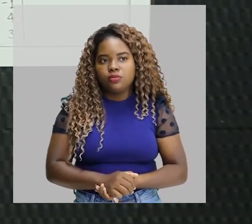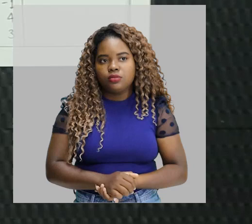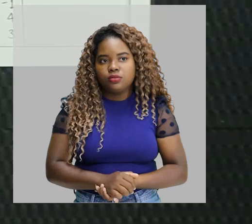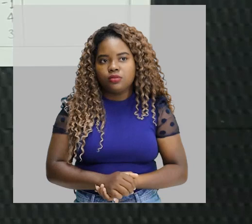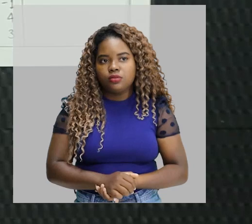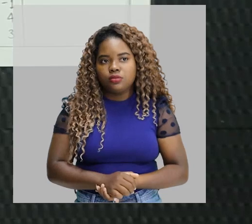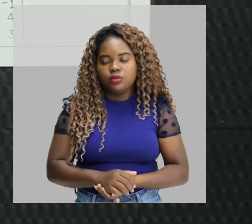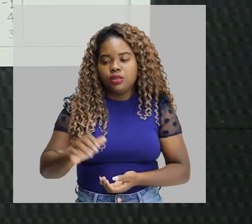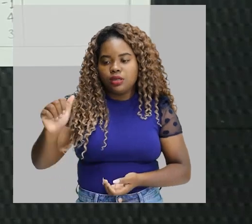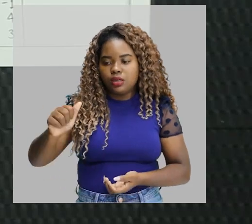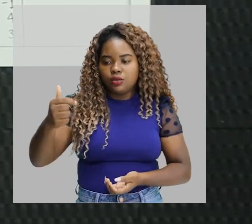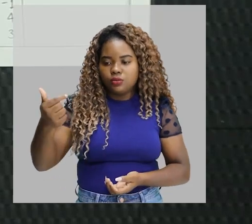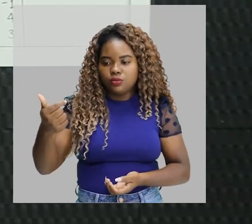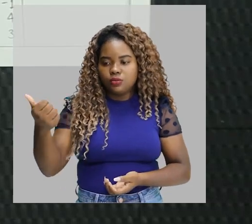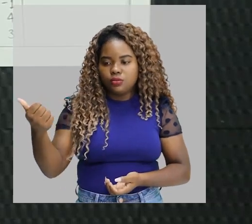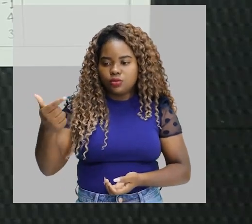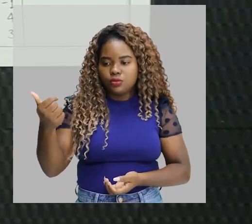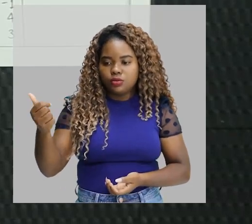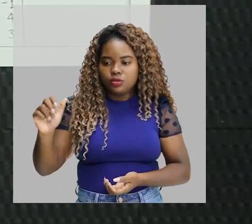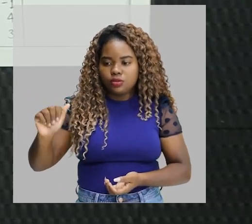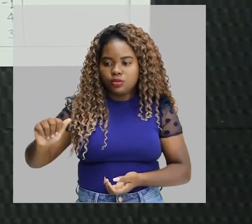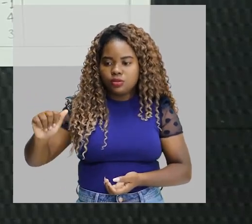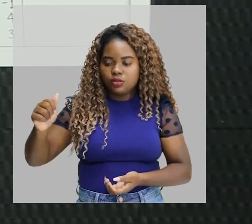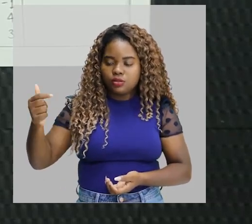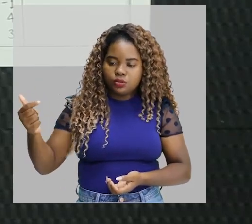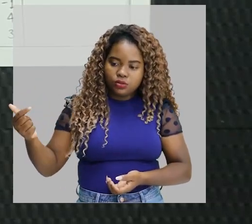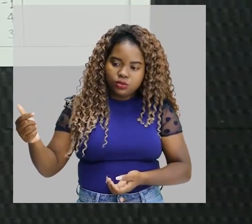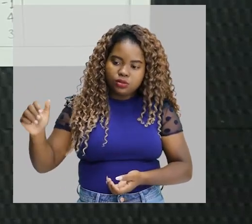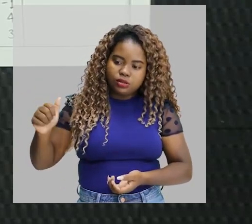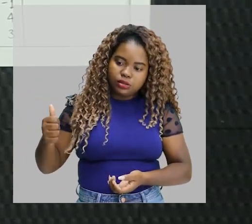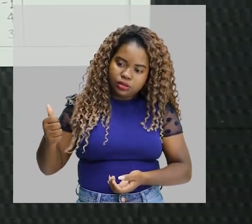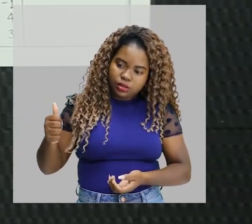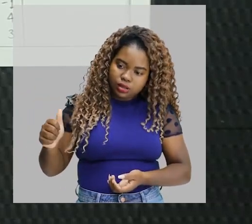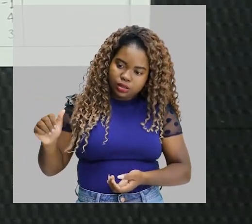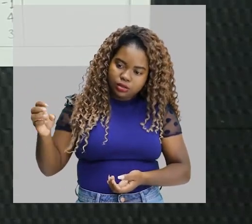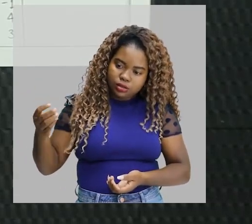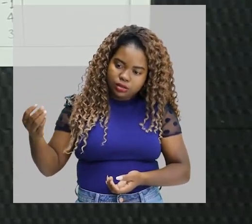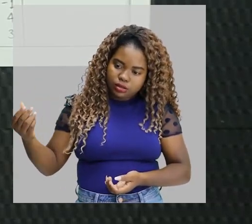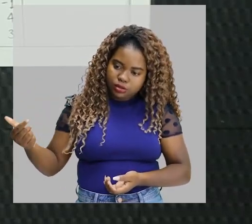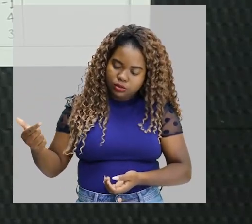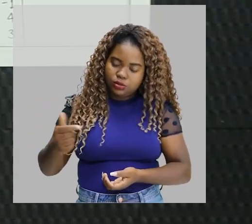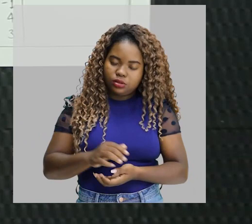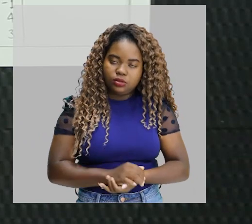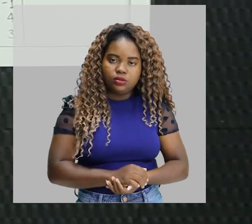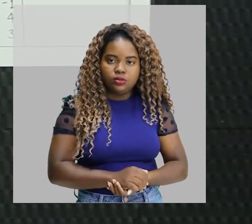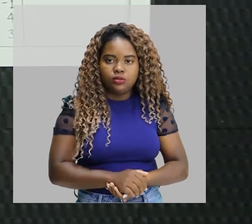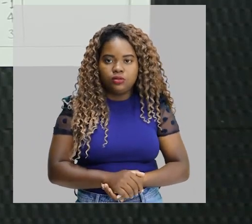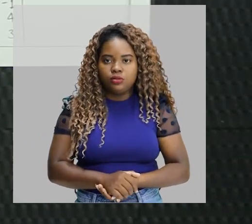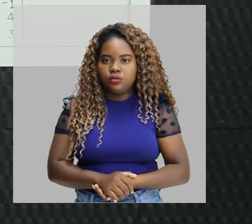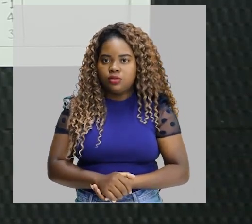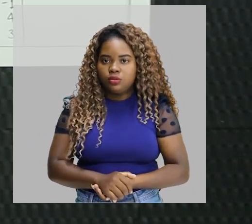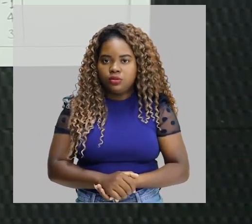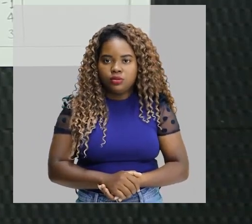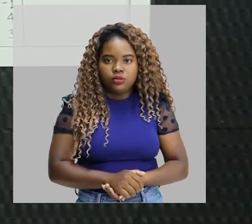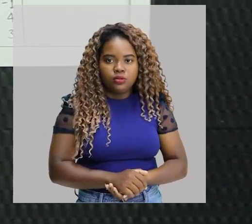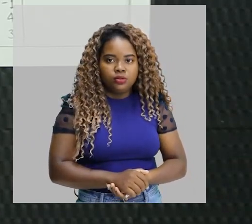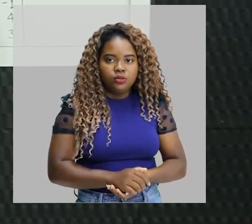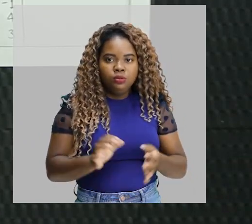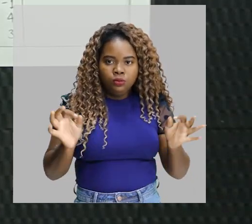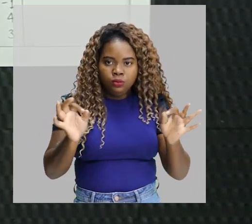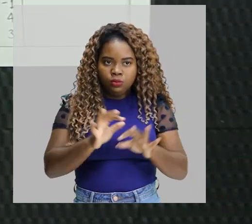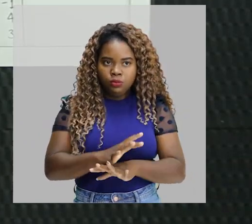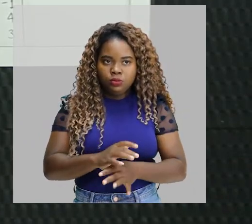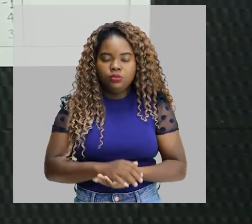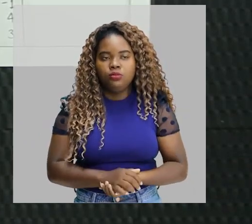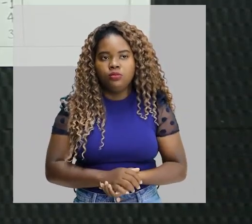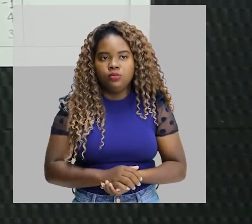e aqui há um dois a dois dois e a três dois tá então fizemos